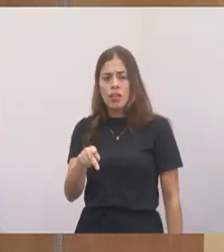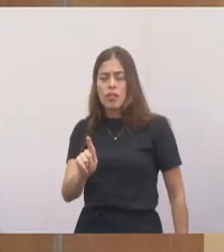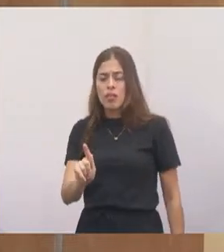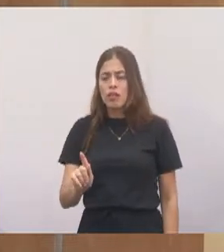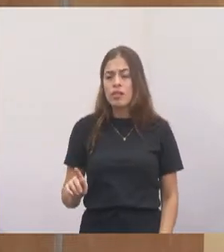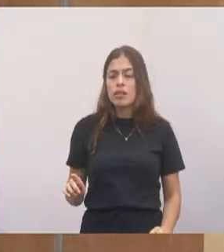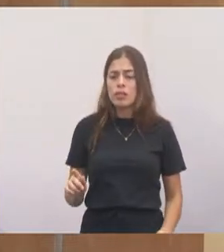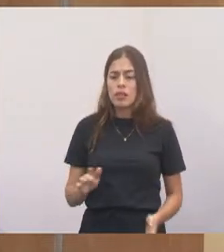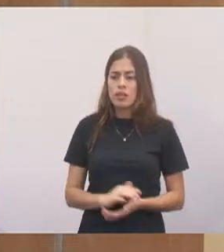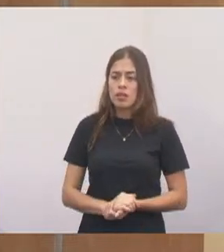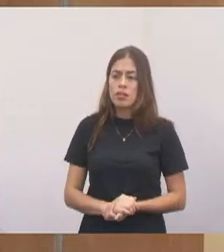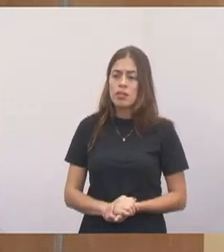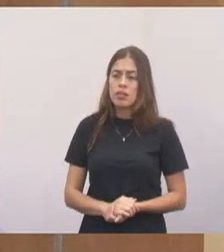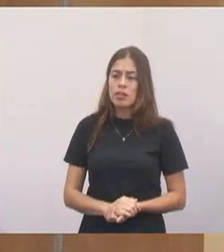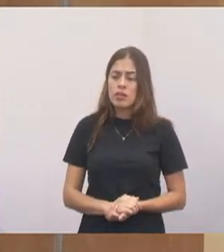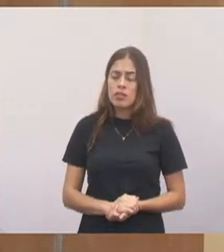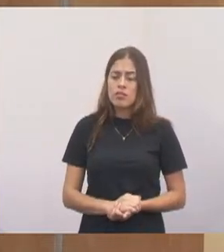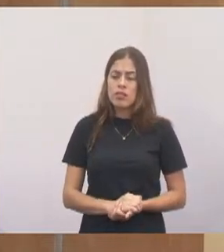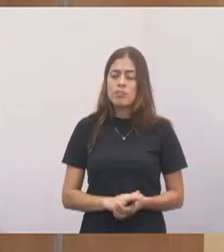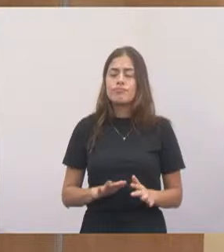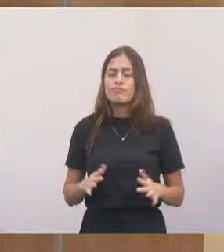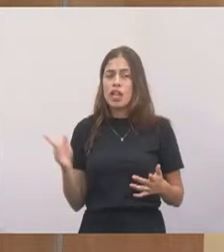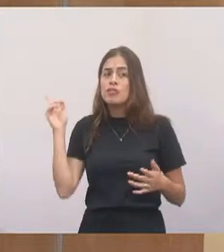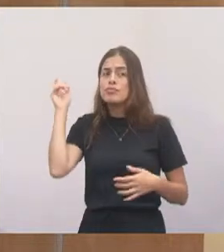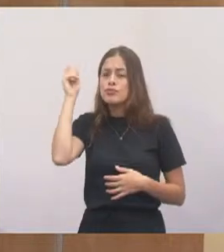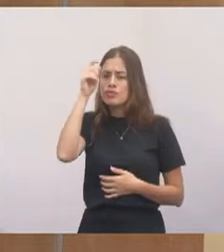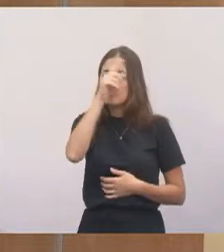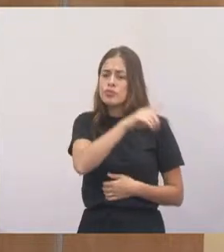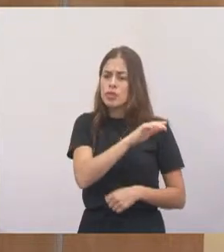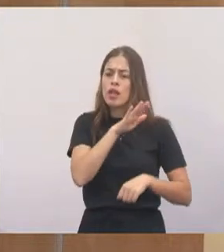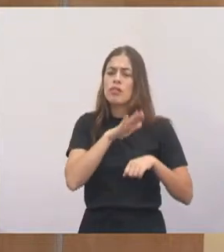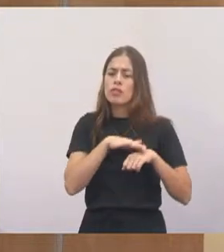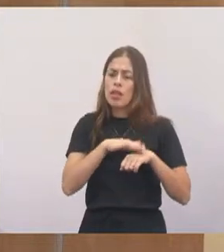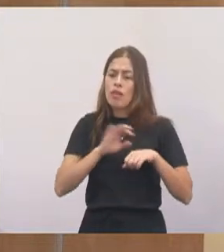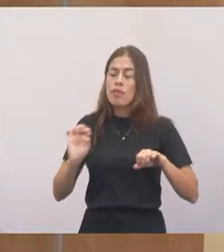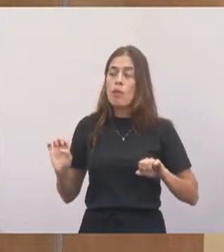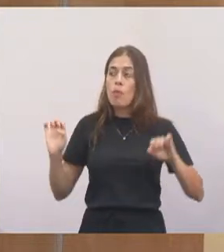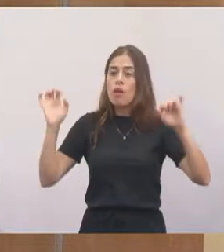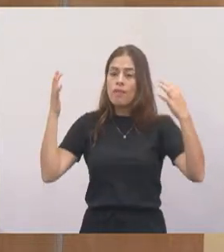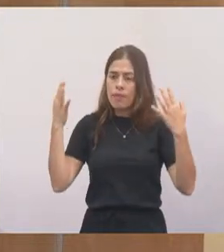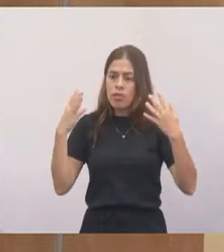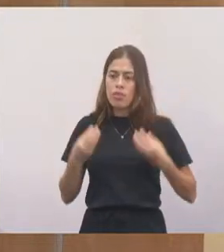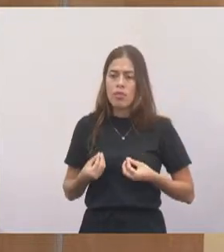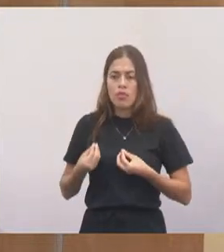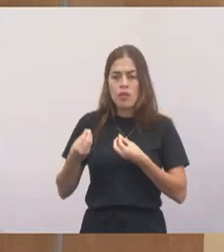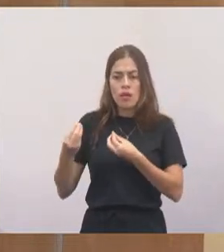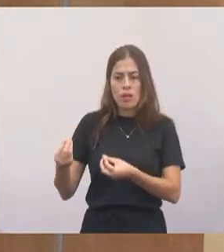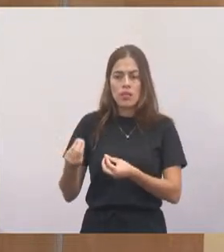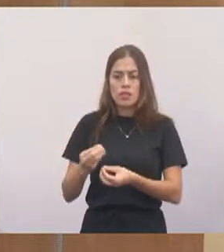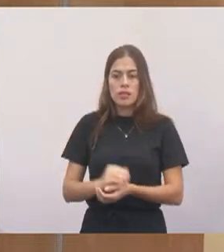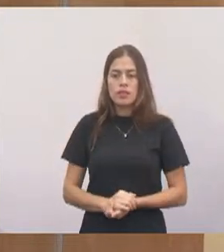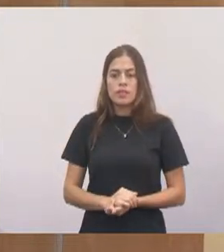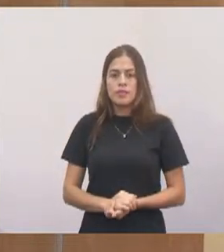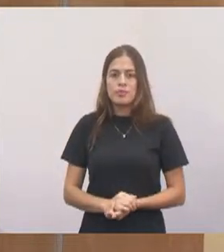aumentando os custos operacionais e dificultando a realização dos eventos de doação ao